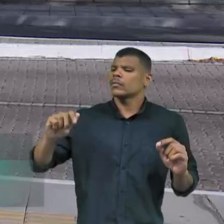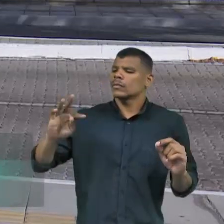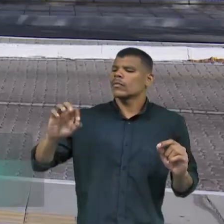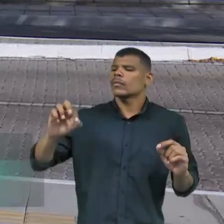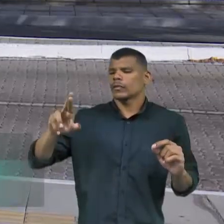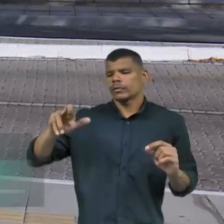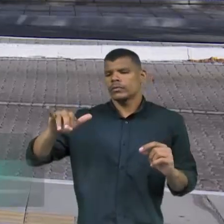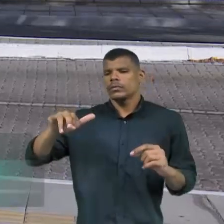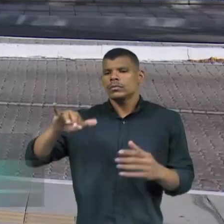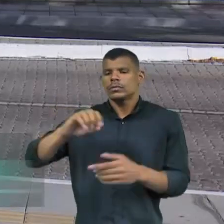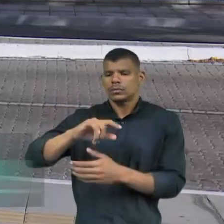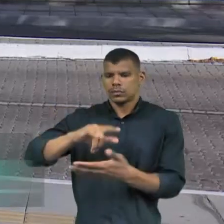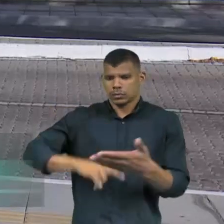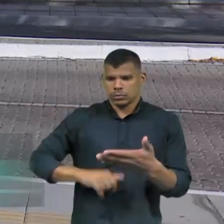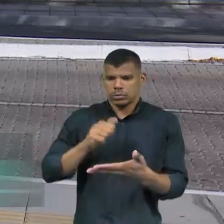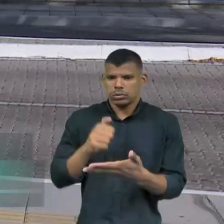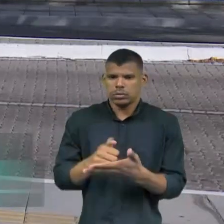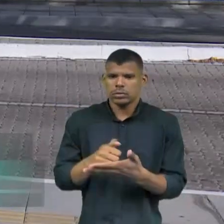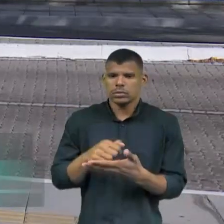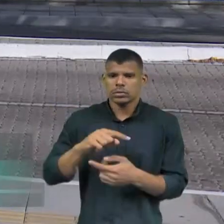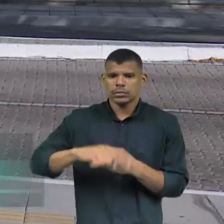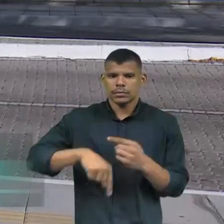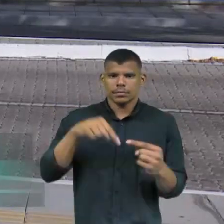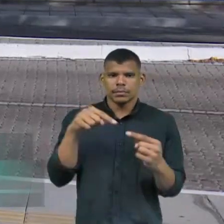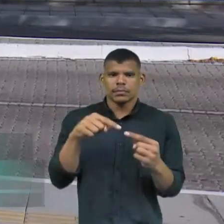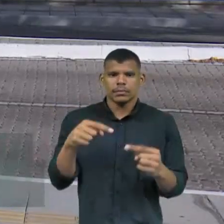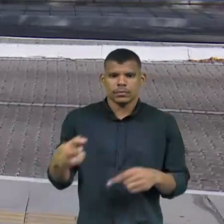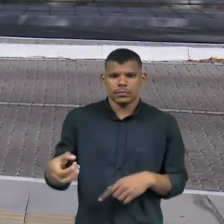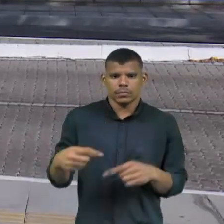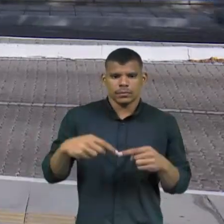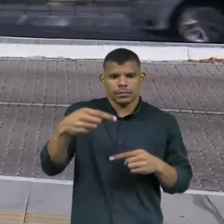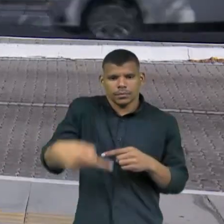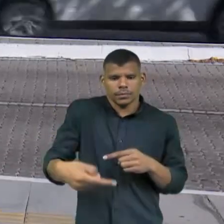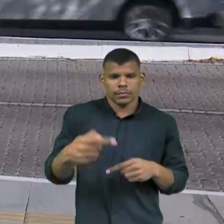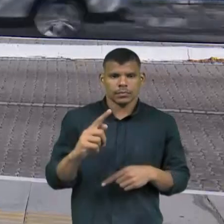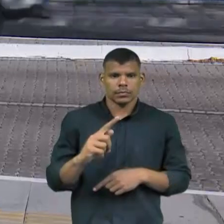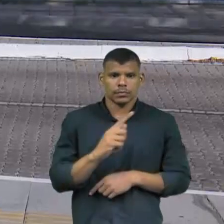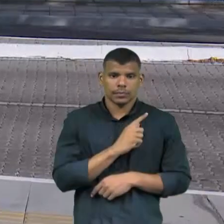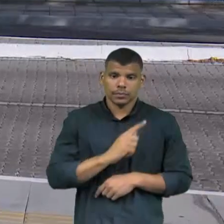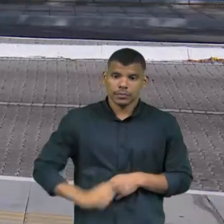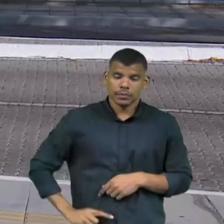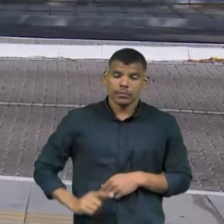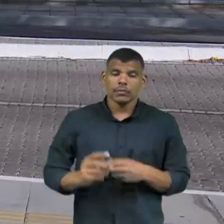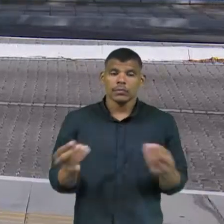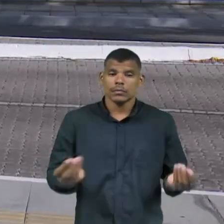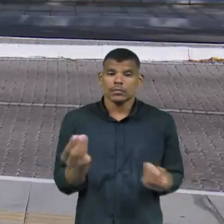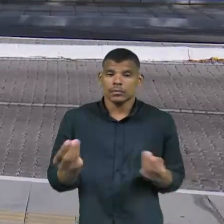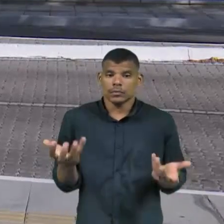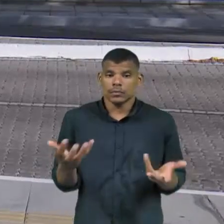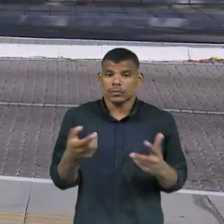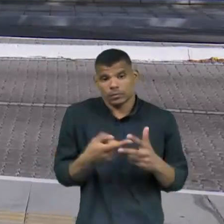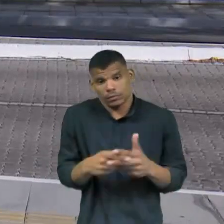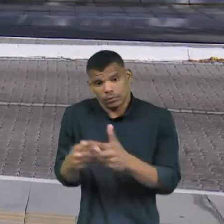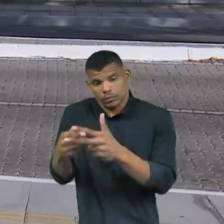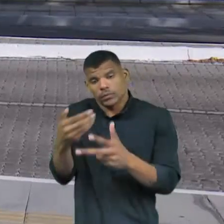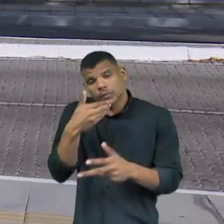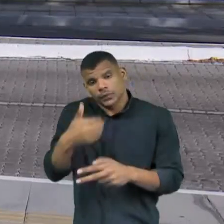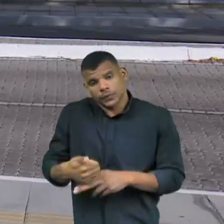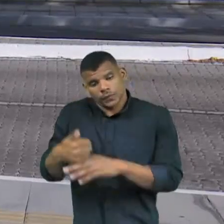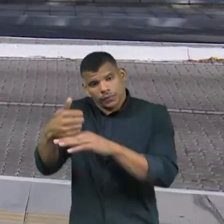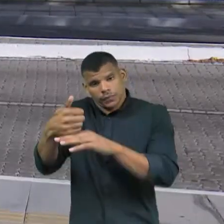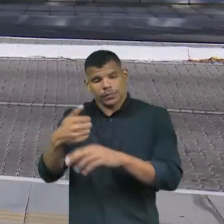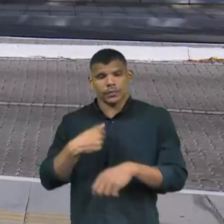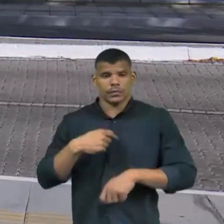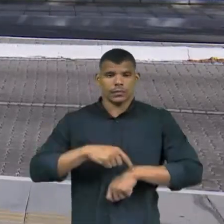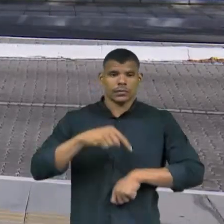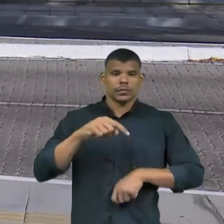do próximo governo. Desde a inovação em novos projetos, ou até mesmo o aprimoramento de alguns que já existem, o momento foi